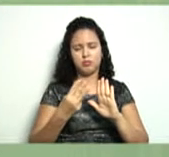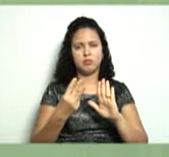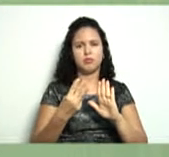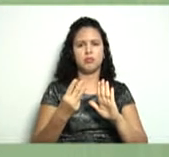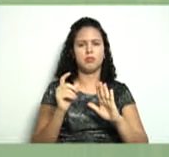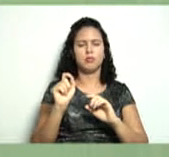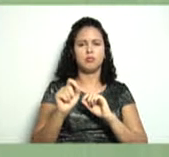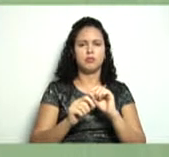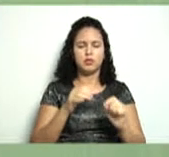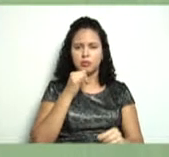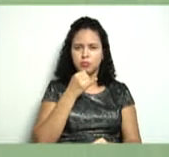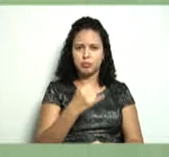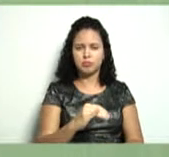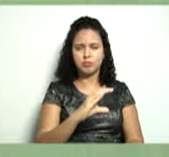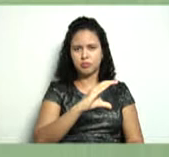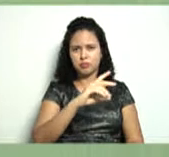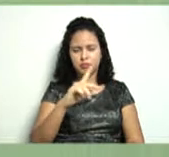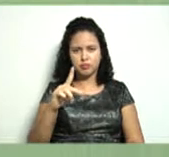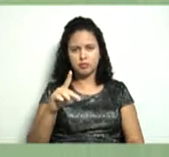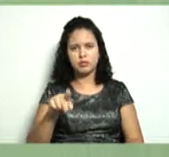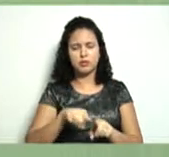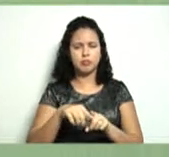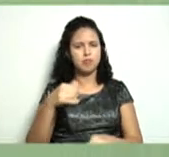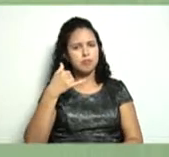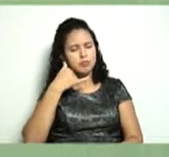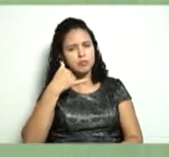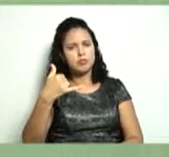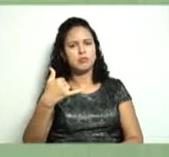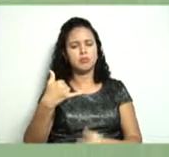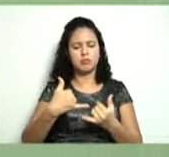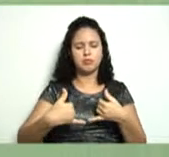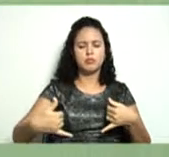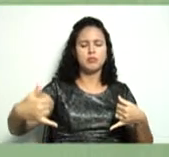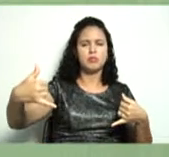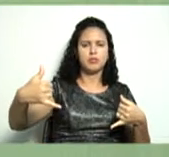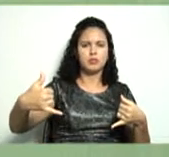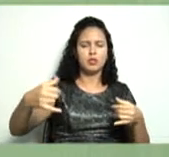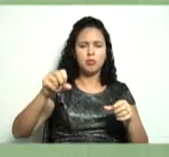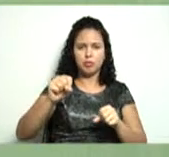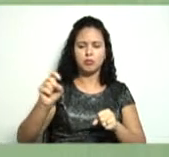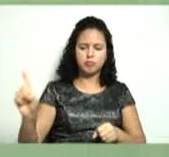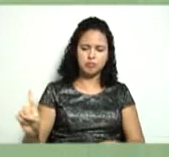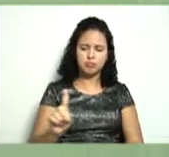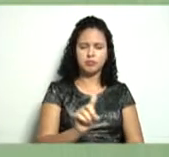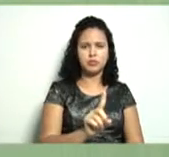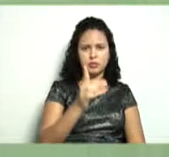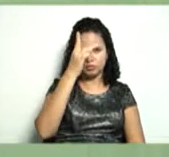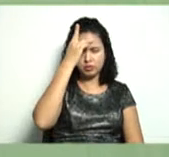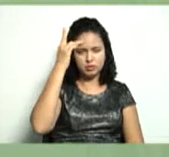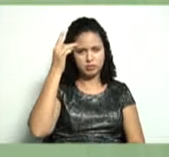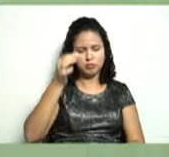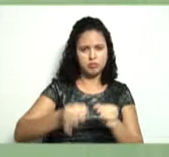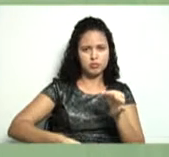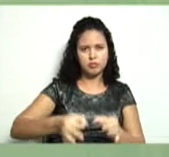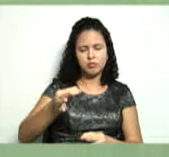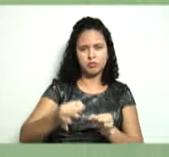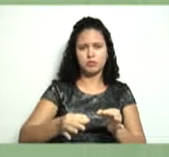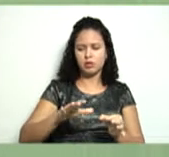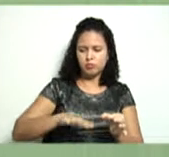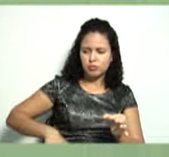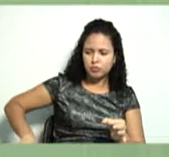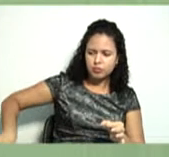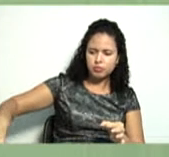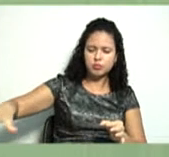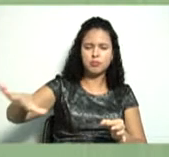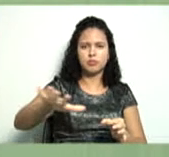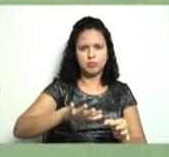de eletrificação, irrigação e telecomunicações, poderão ingressar as pessoas jurídicas que se localizem na